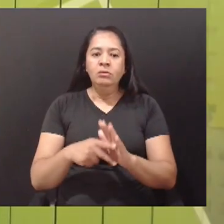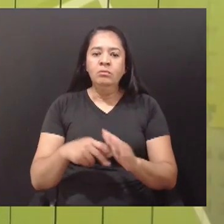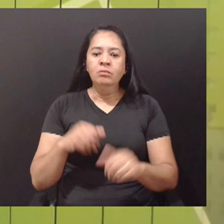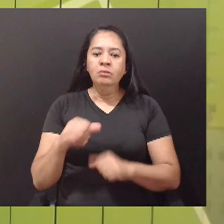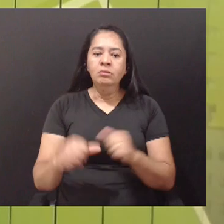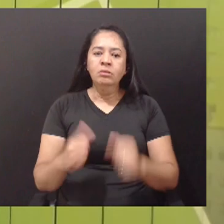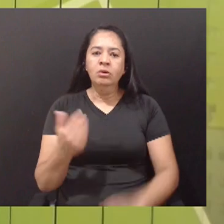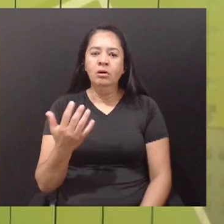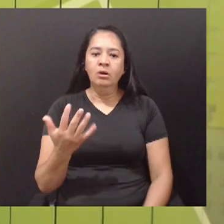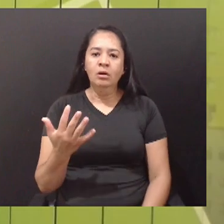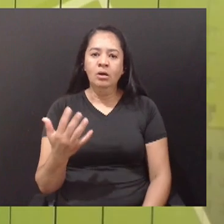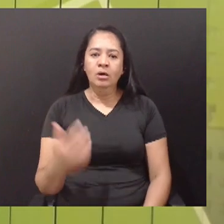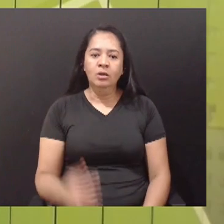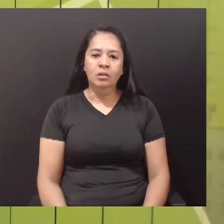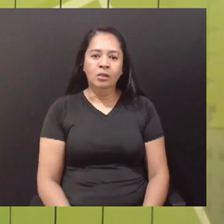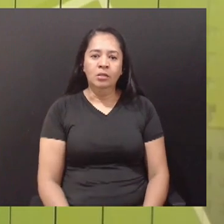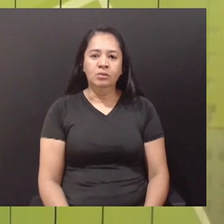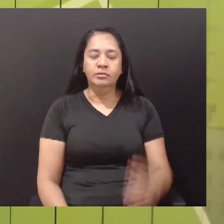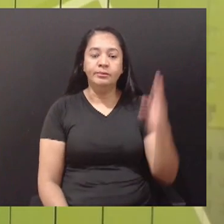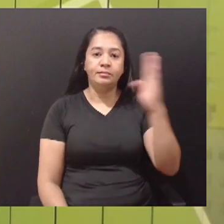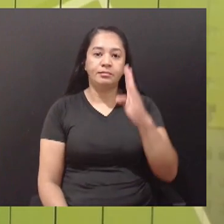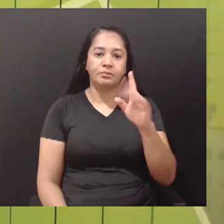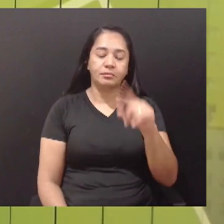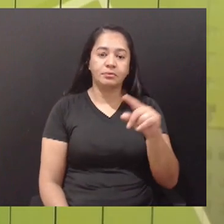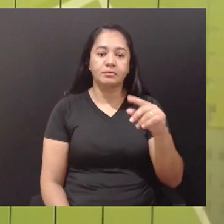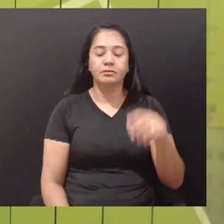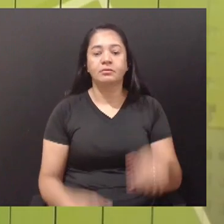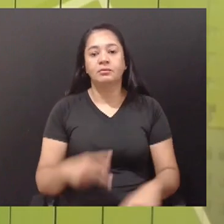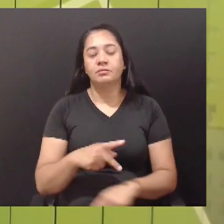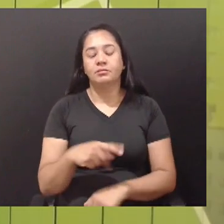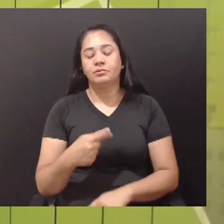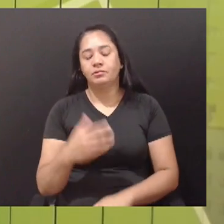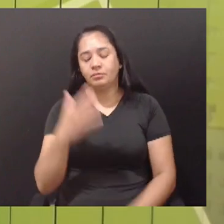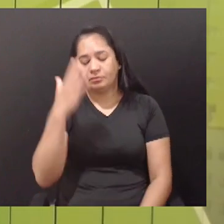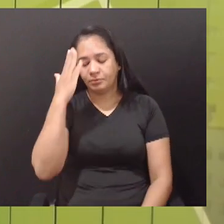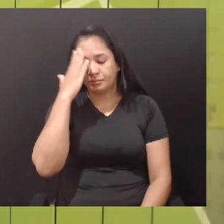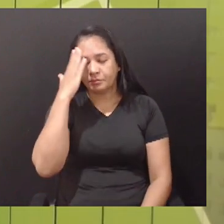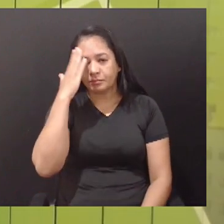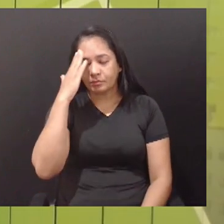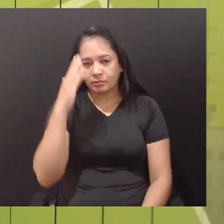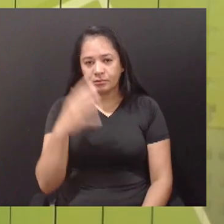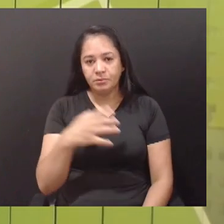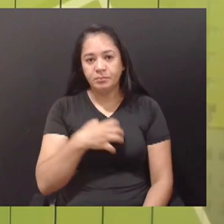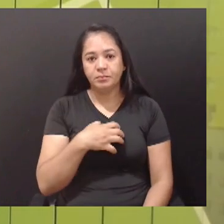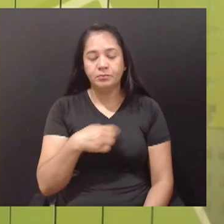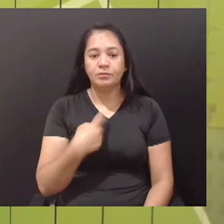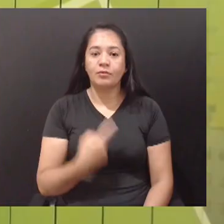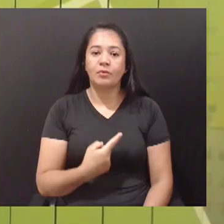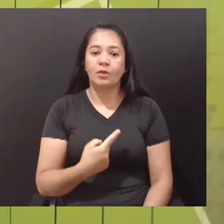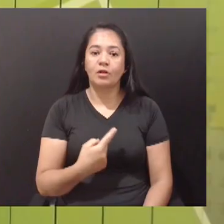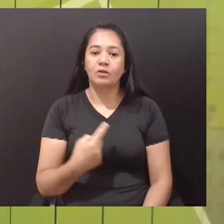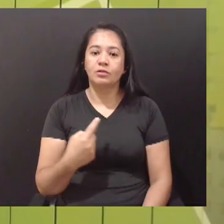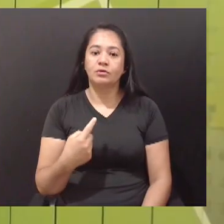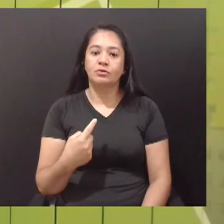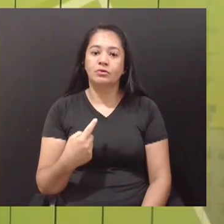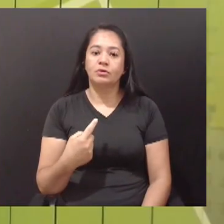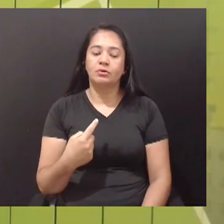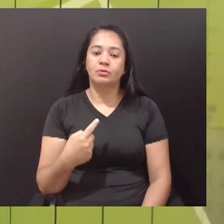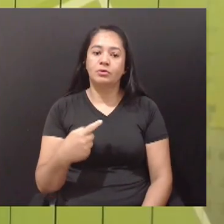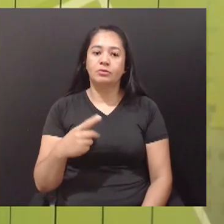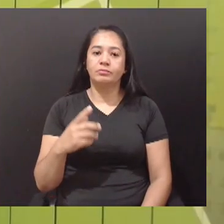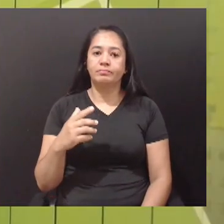sempre falar, o Brasil é um país, claro, a gente sabe que, de certa forma, nós somos privilegiados em relação a